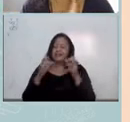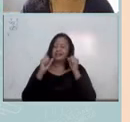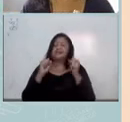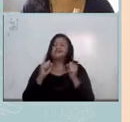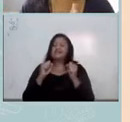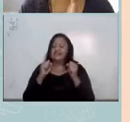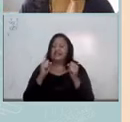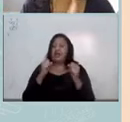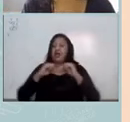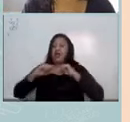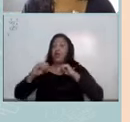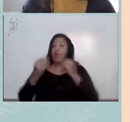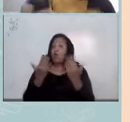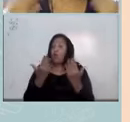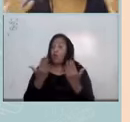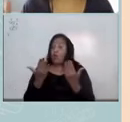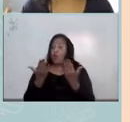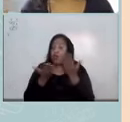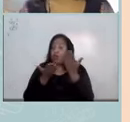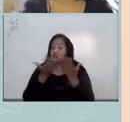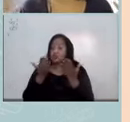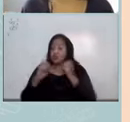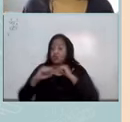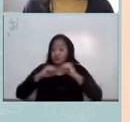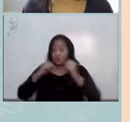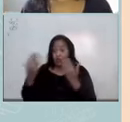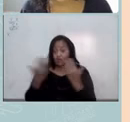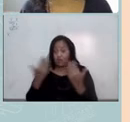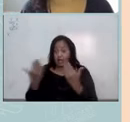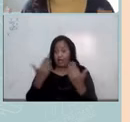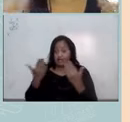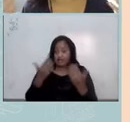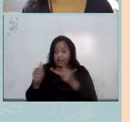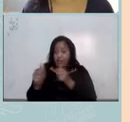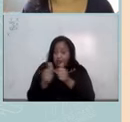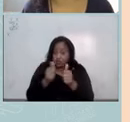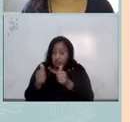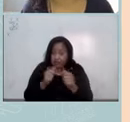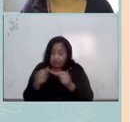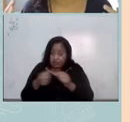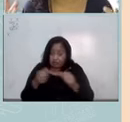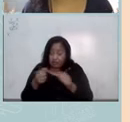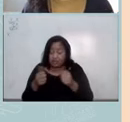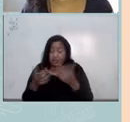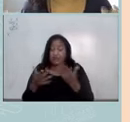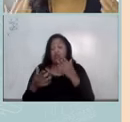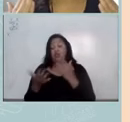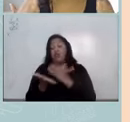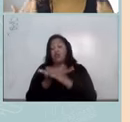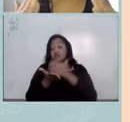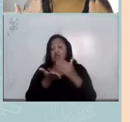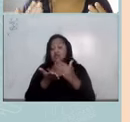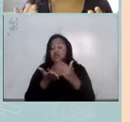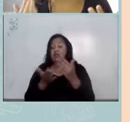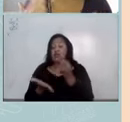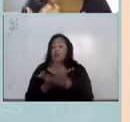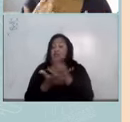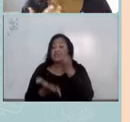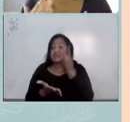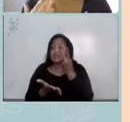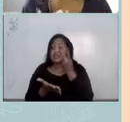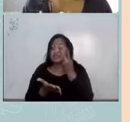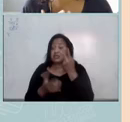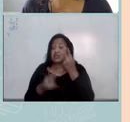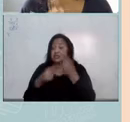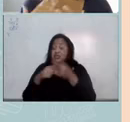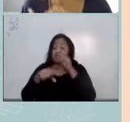mesmo erradicadas, mas que continuam aí assolando a população, continuam aí ocorrendo. Por quê? Porque são doenças que estão